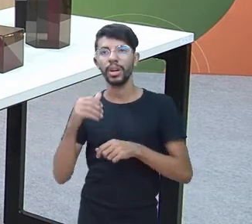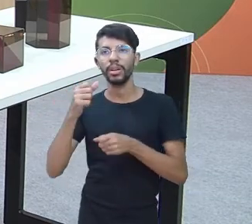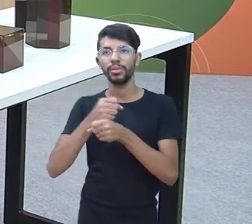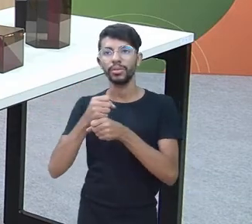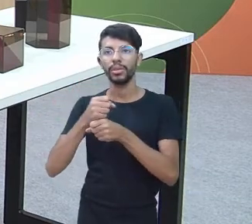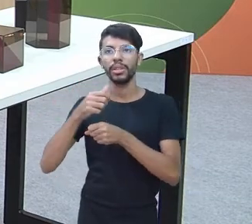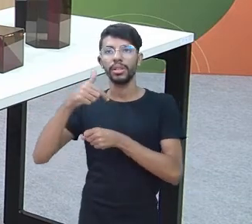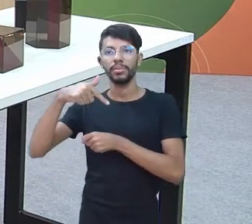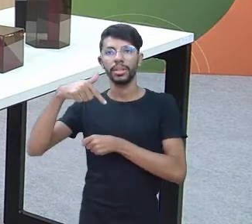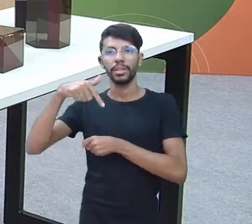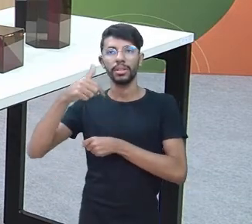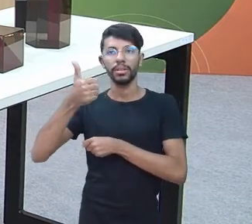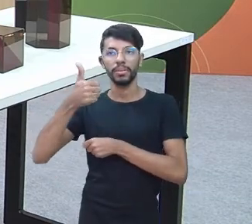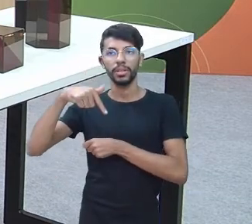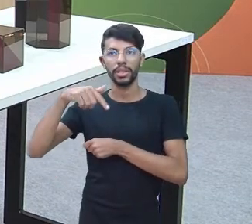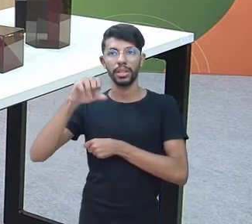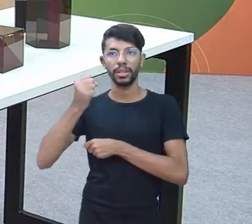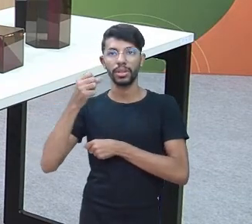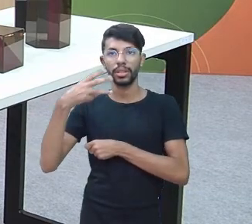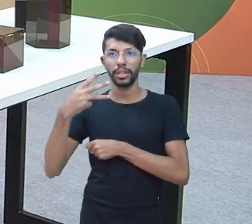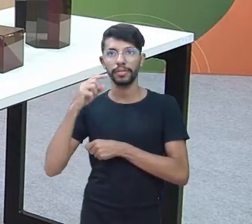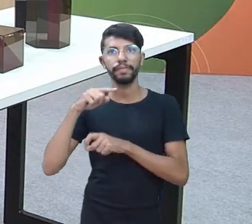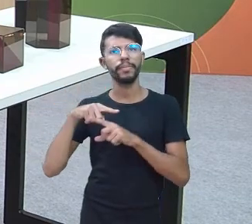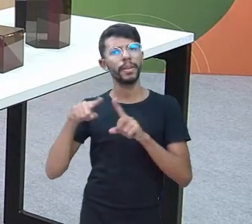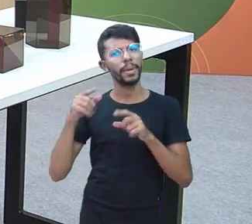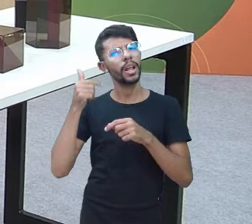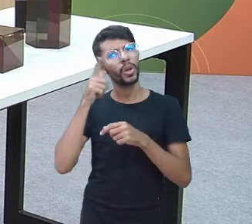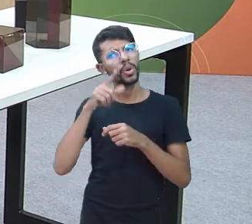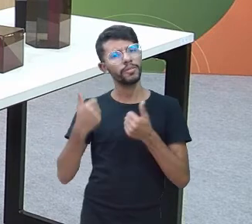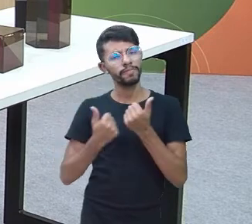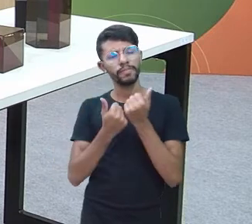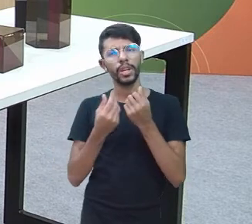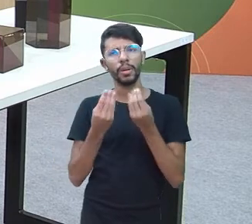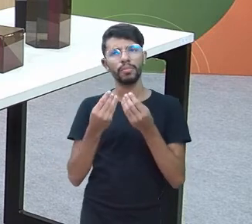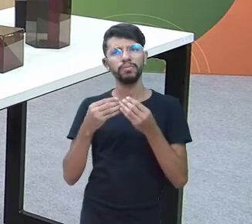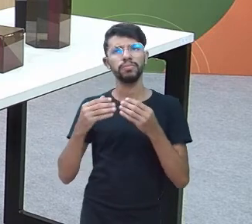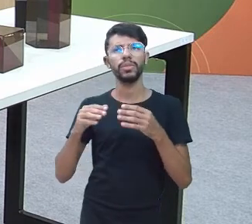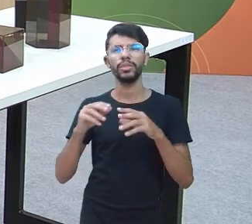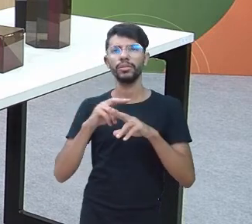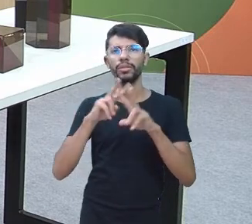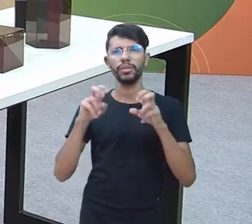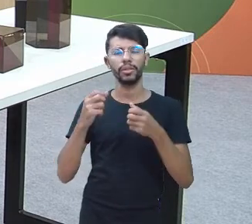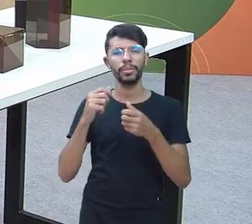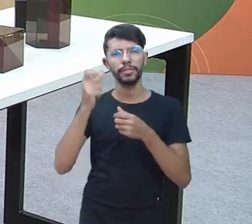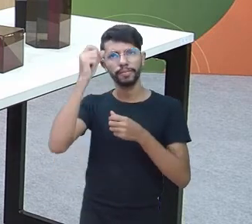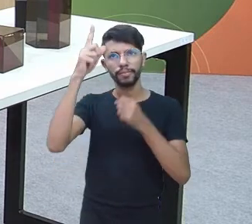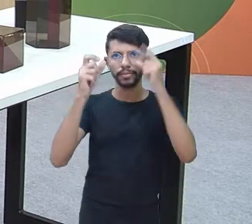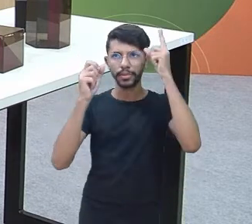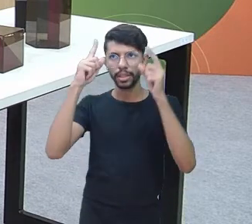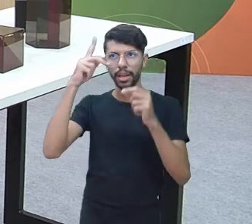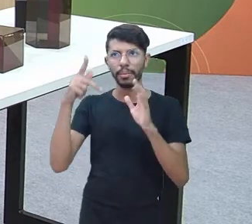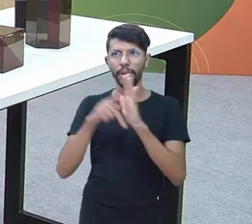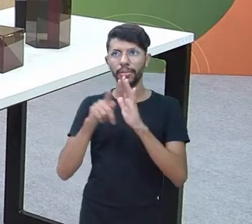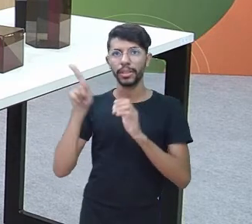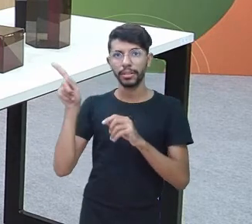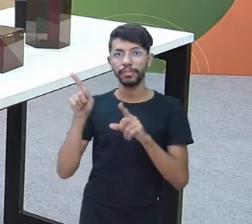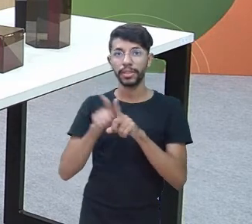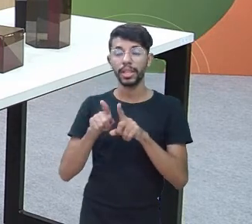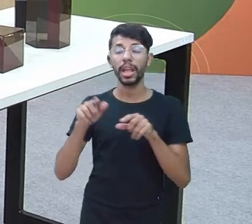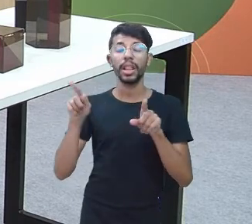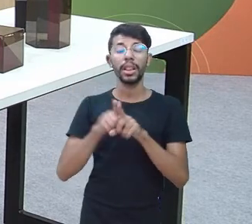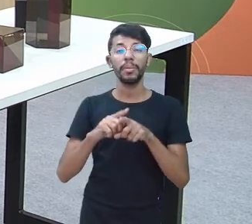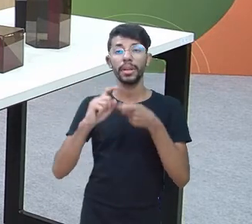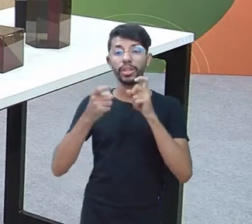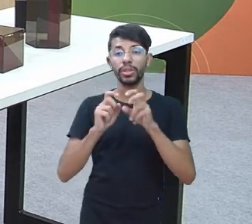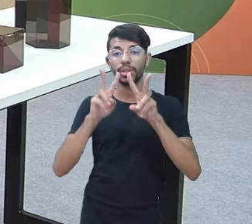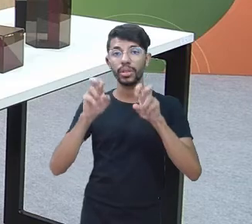as ideias que ele tinha e as coisas que ele observava, né? Ontem a gente falou de Platão, vai anotando aí o nome das pessoas, que é importante.